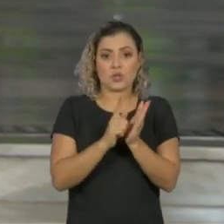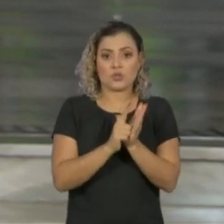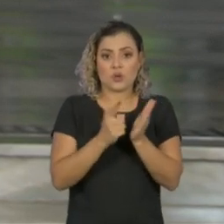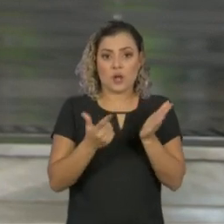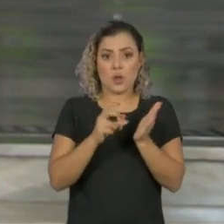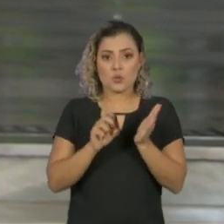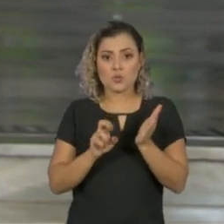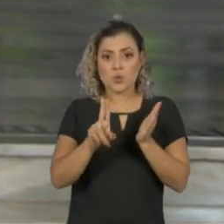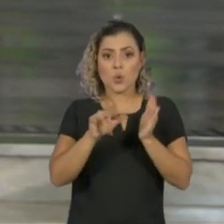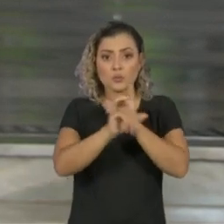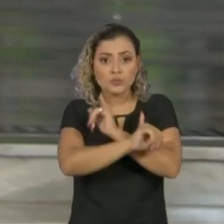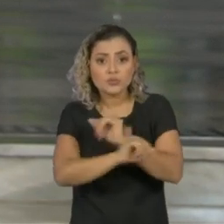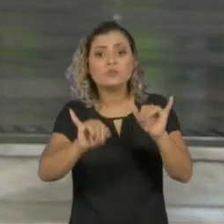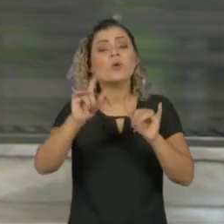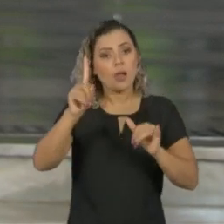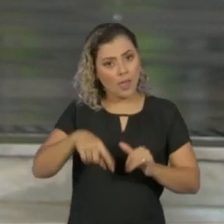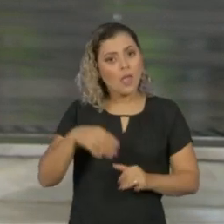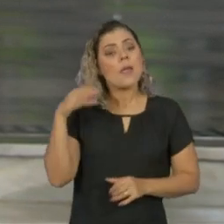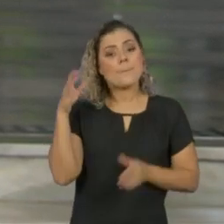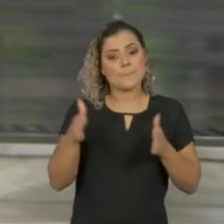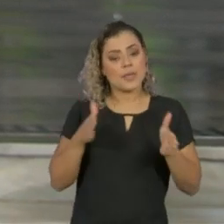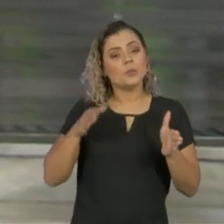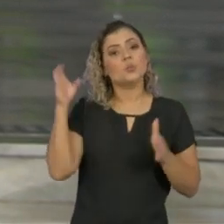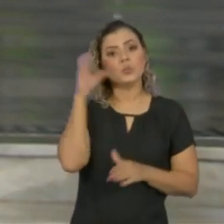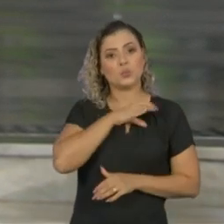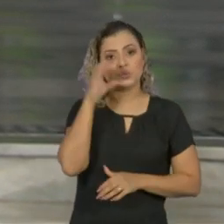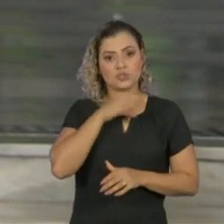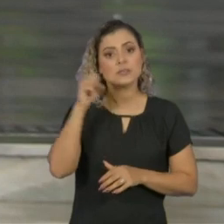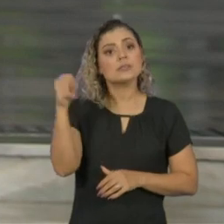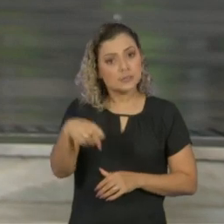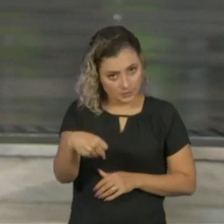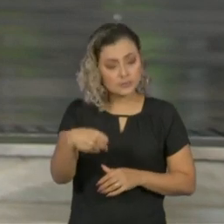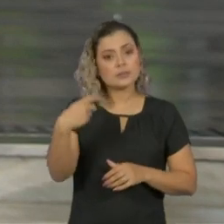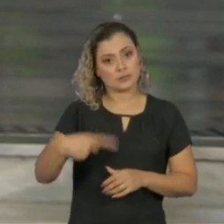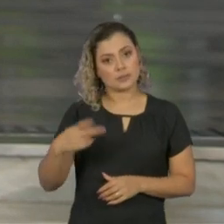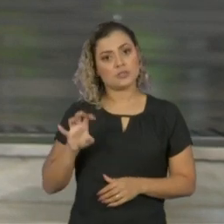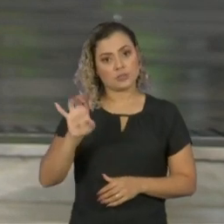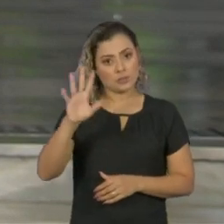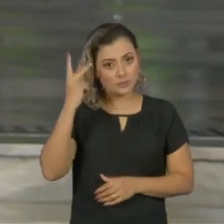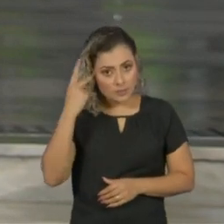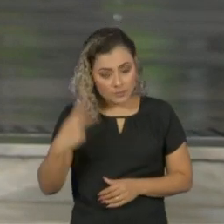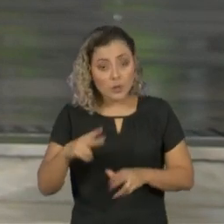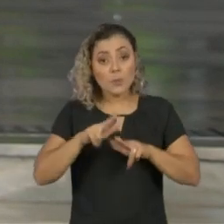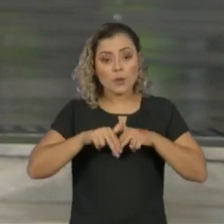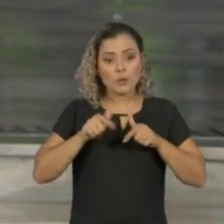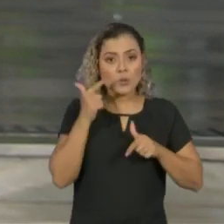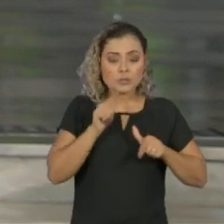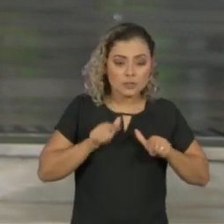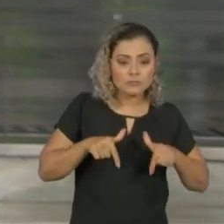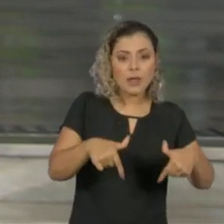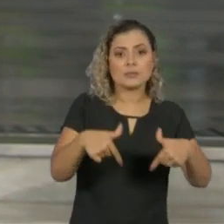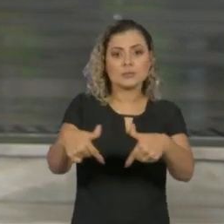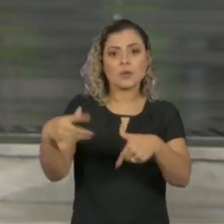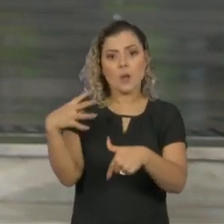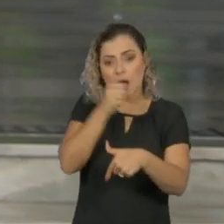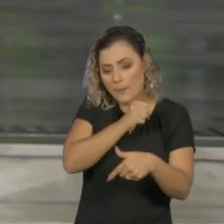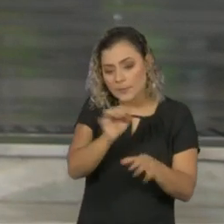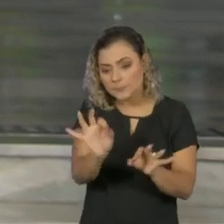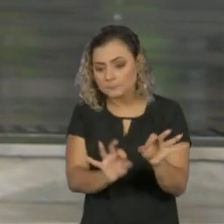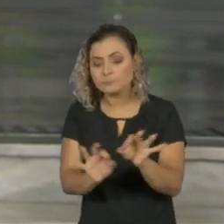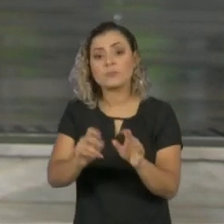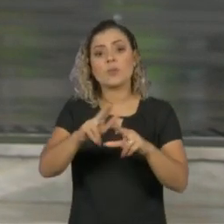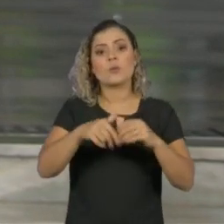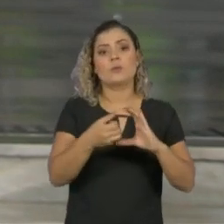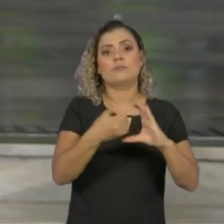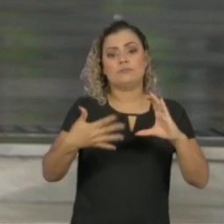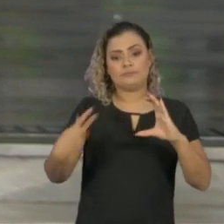nem agravar a situação, é para permitir uma atuação mais correta, mais precisa e mais rápida, dado as características